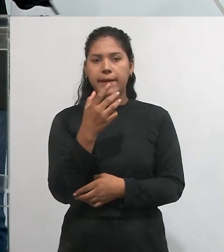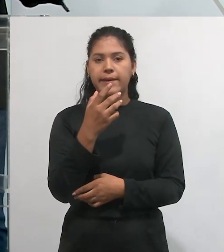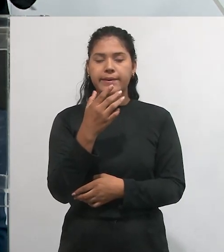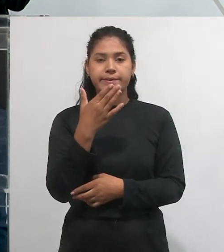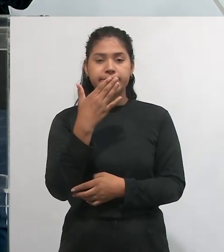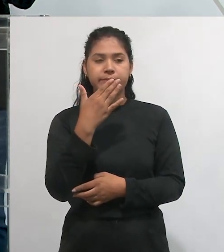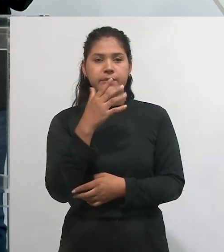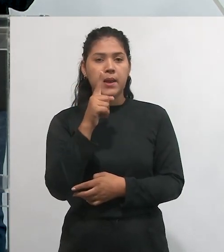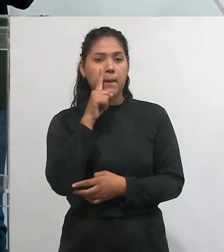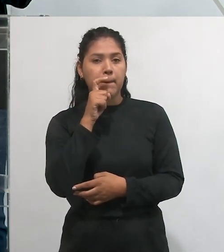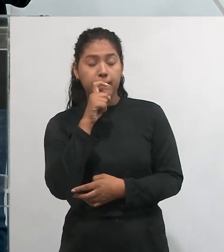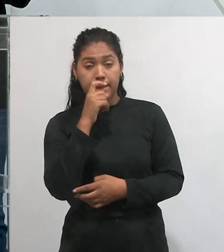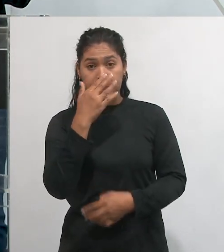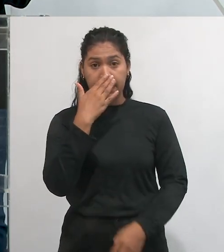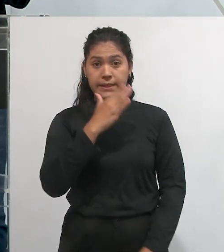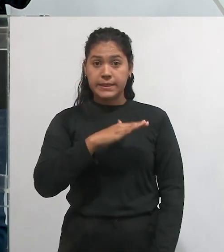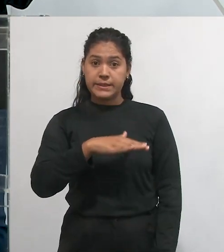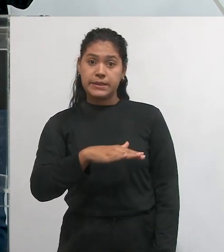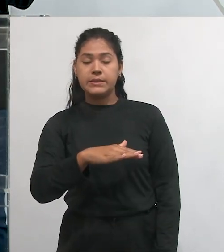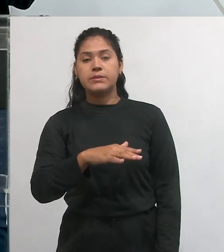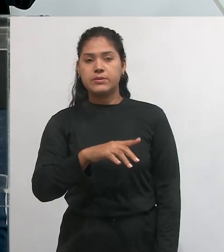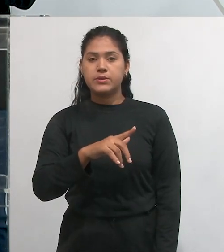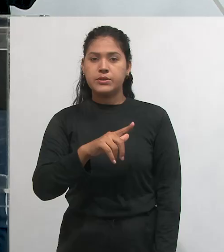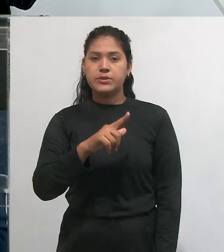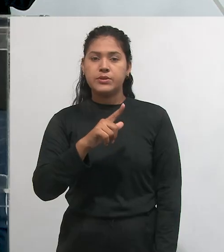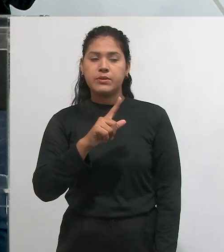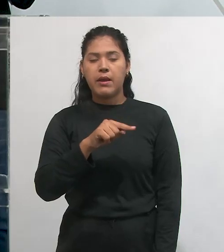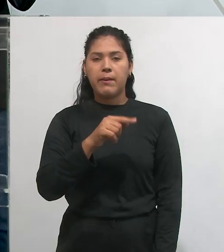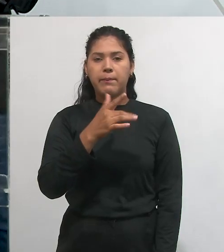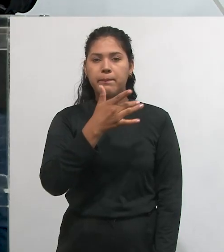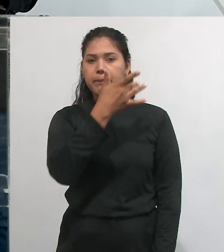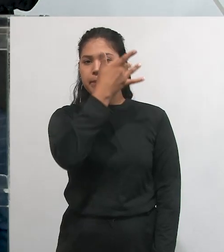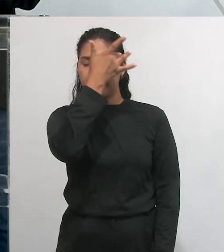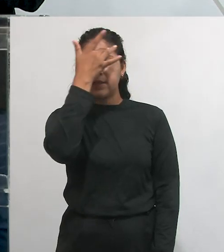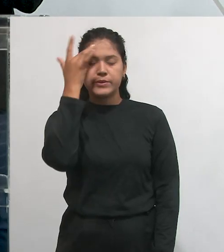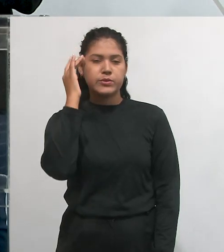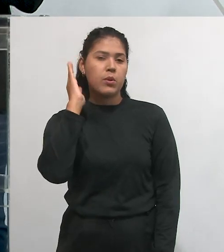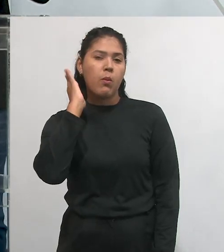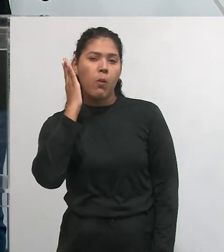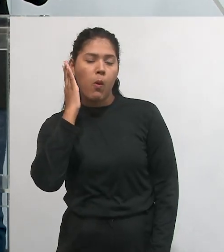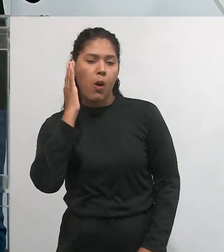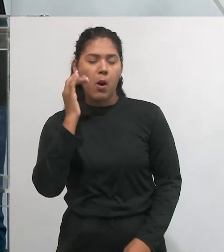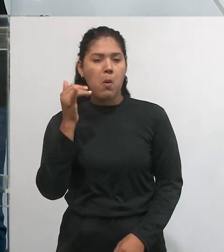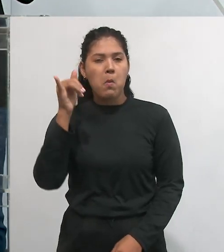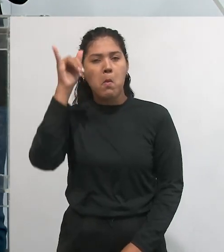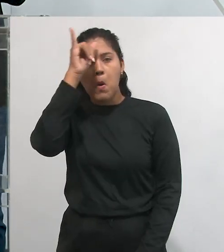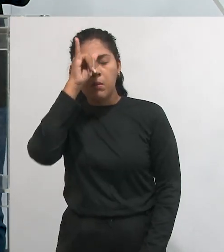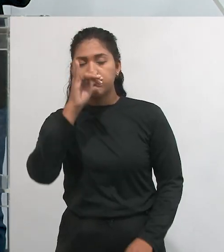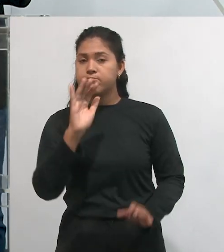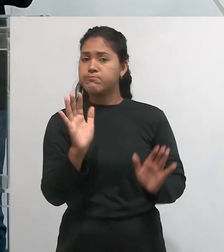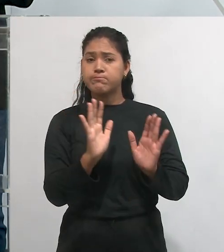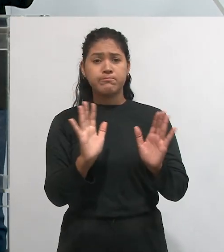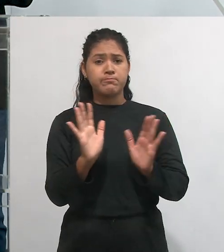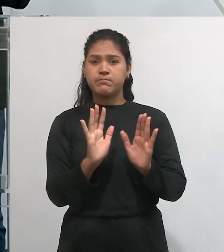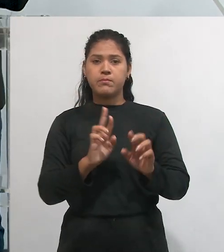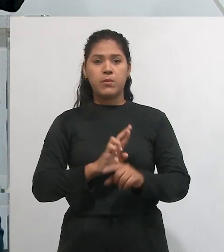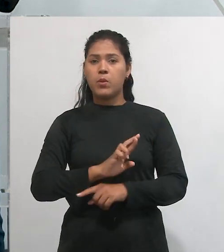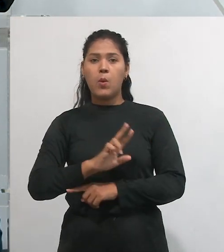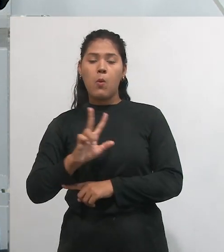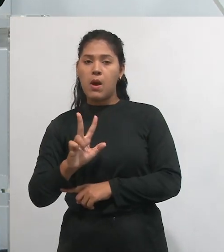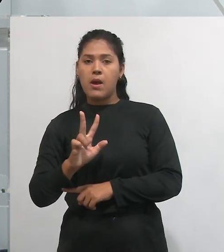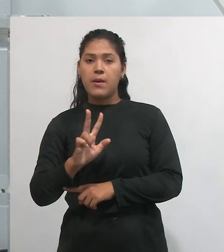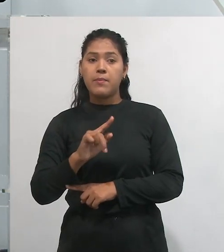das crianças que tinham os sofistas como professores, eram tolos e queriam mesmo que seus filhos aprendessem a mentira.